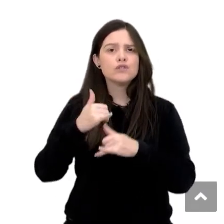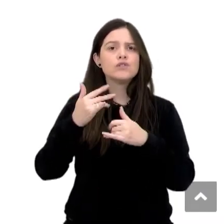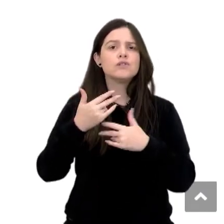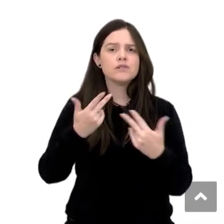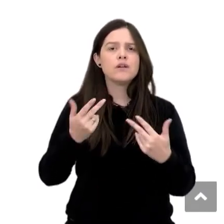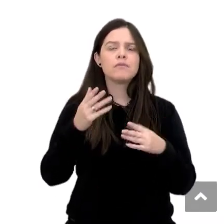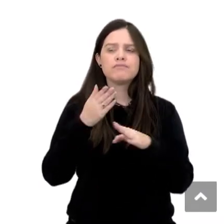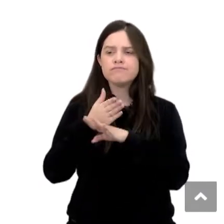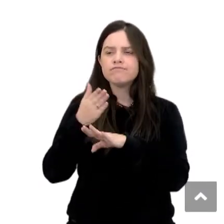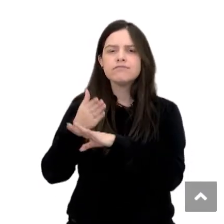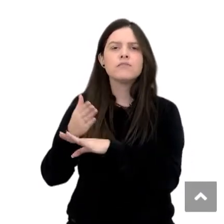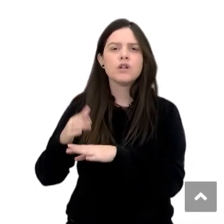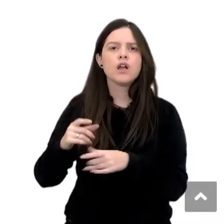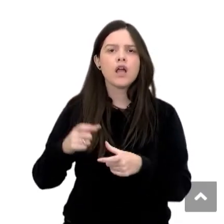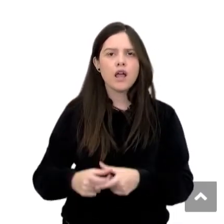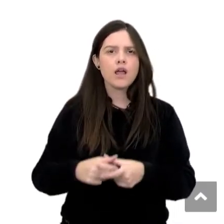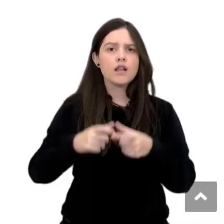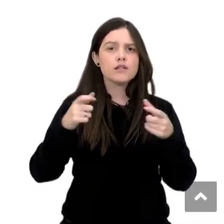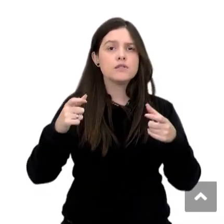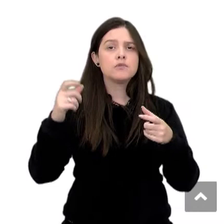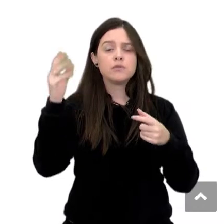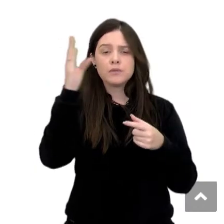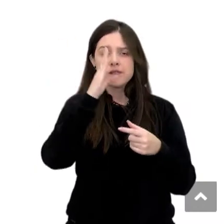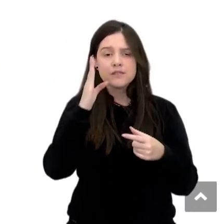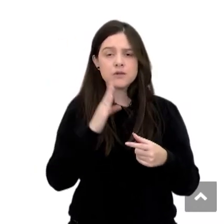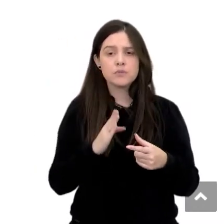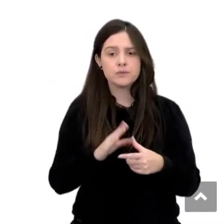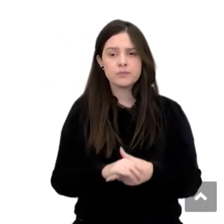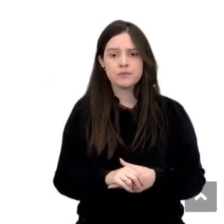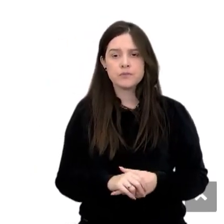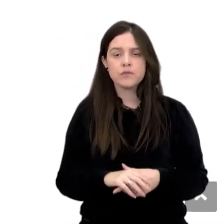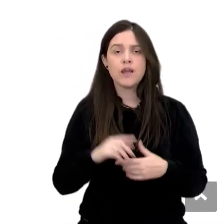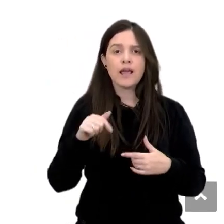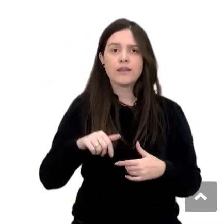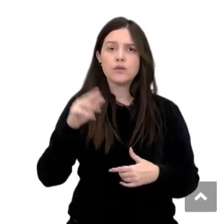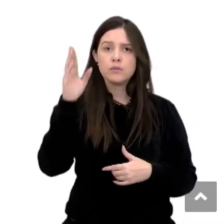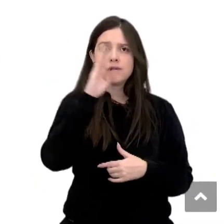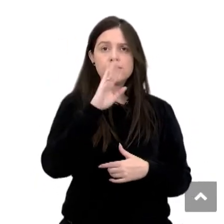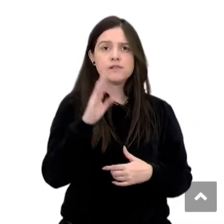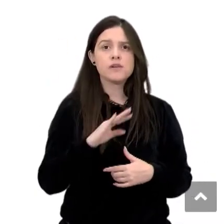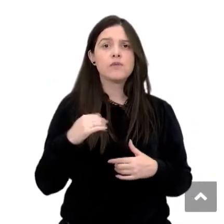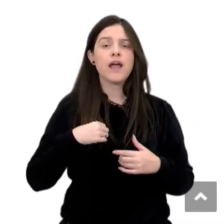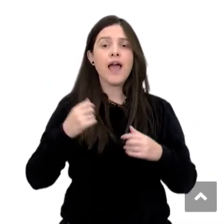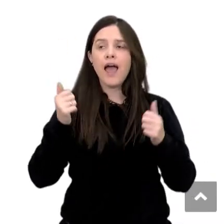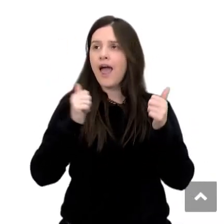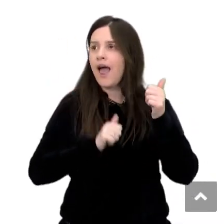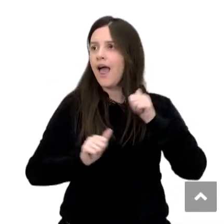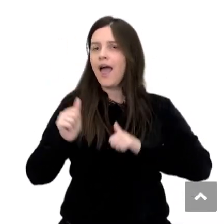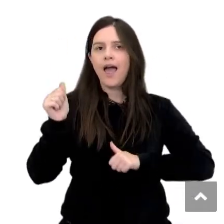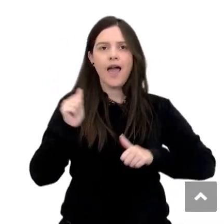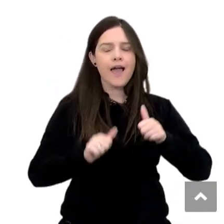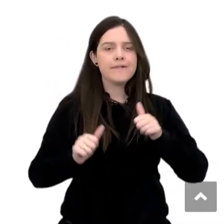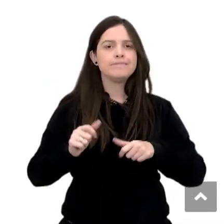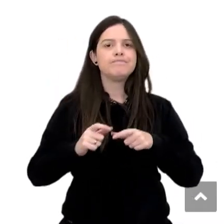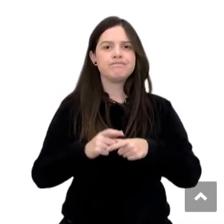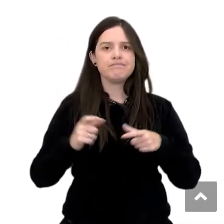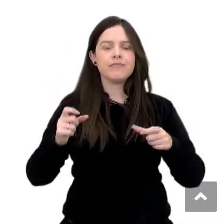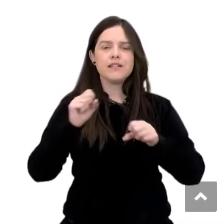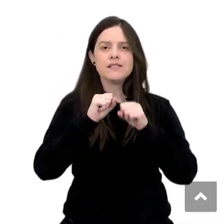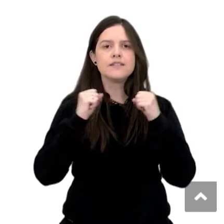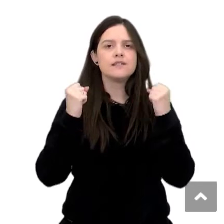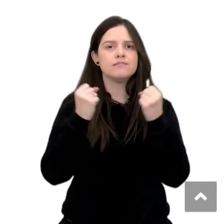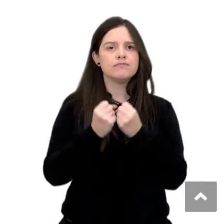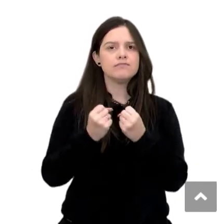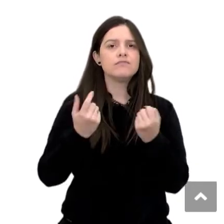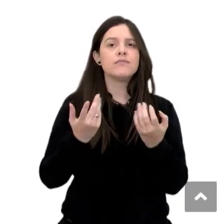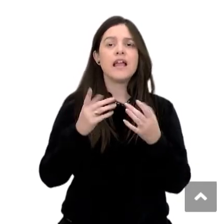climatização, que é aquecimento ou resfriamento aí de ambientes. No Brasil, a expectativa com a implementação desse sistema é de que